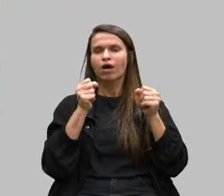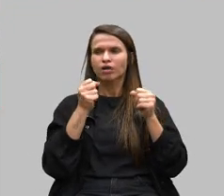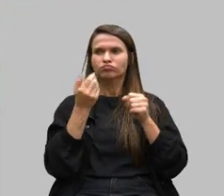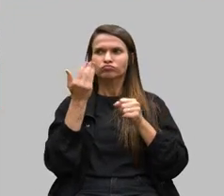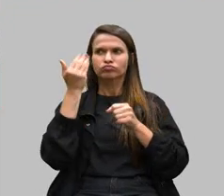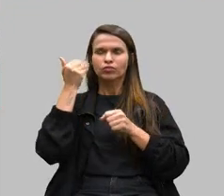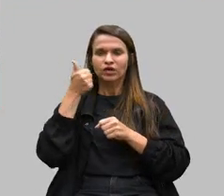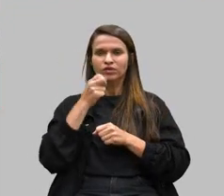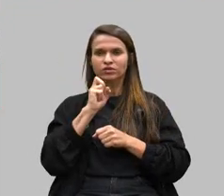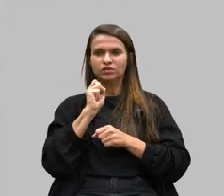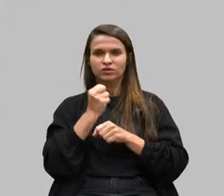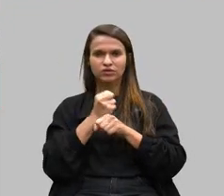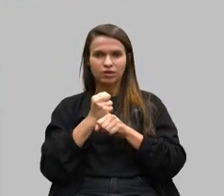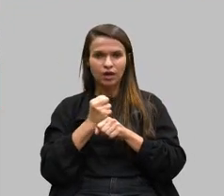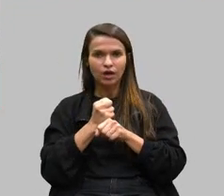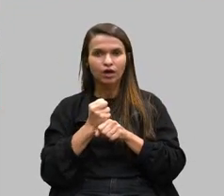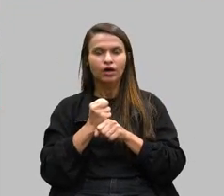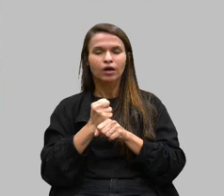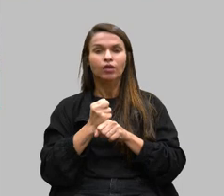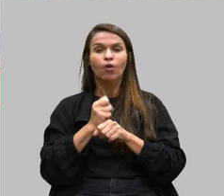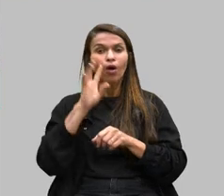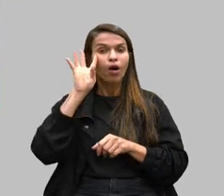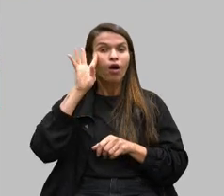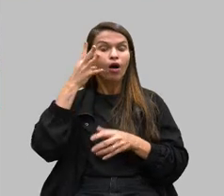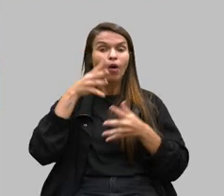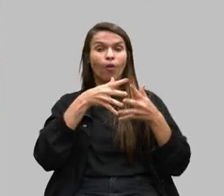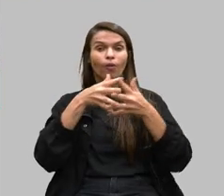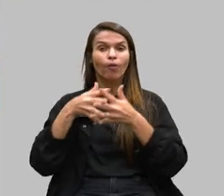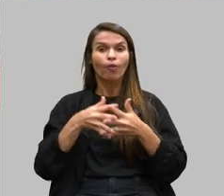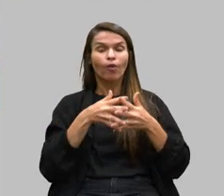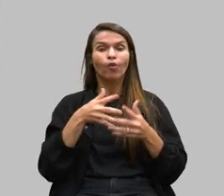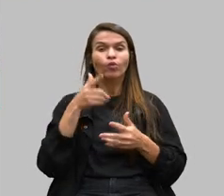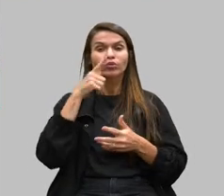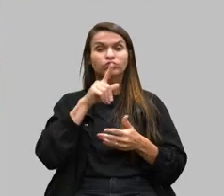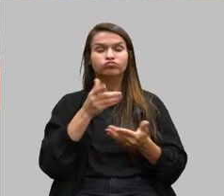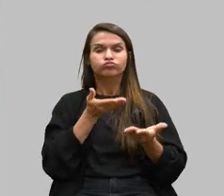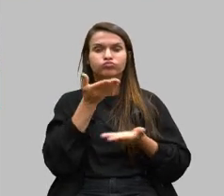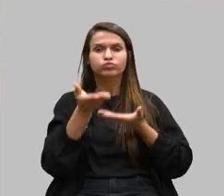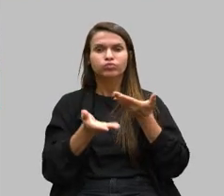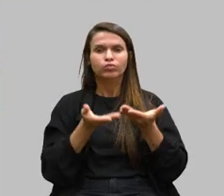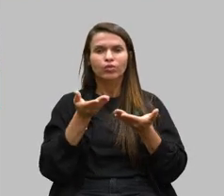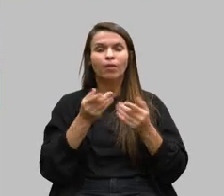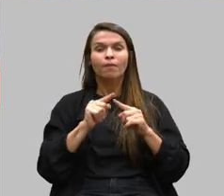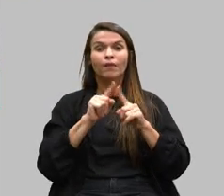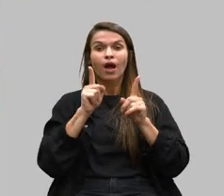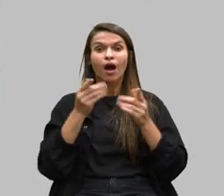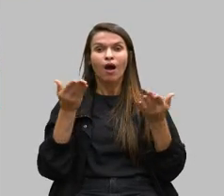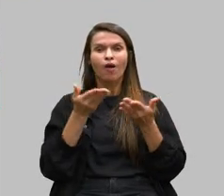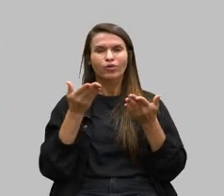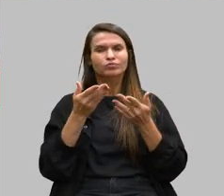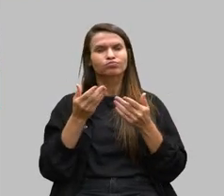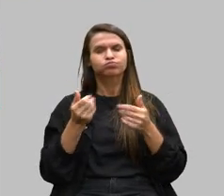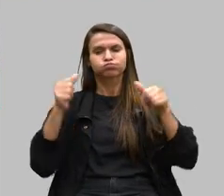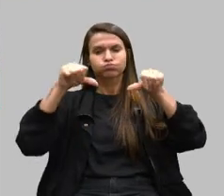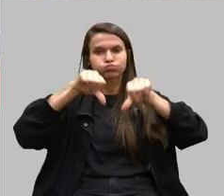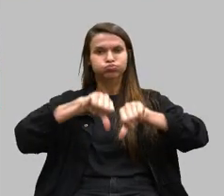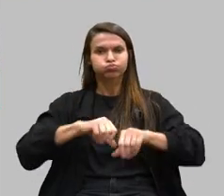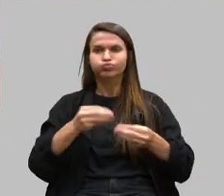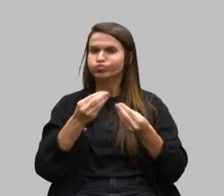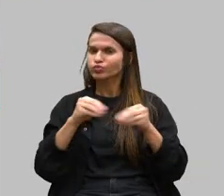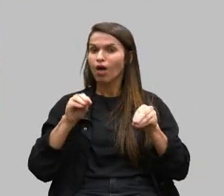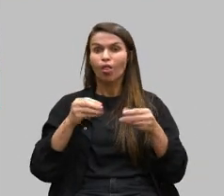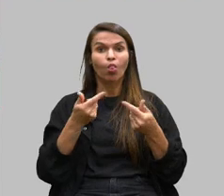solução foi o caminhão o caminhão que conseguiu atender mas hoje nós estamos entrando no colapso nós não temos